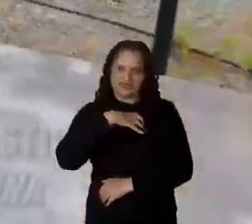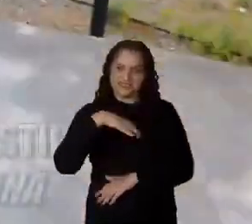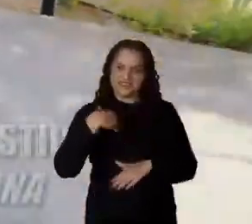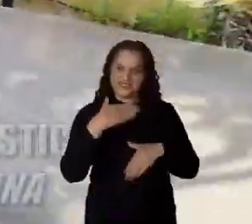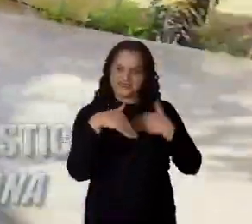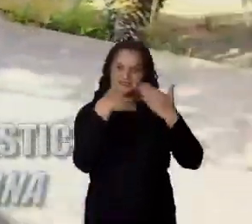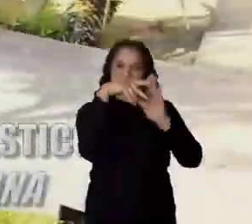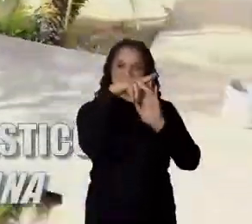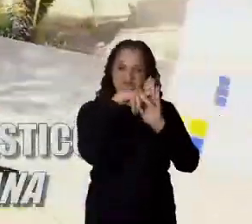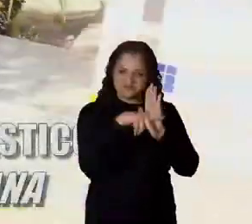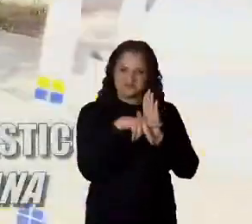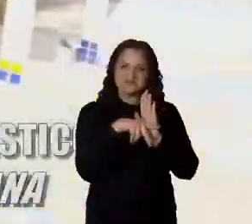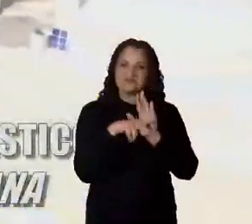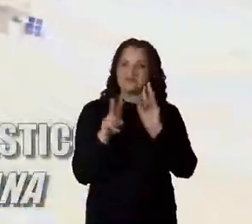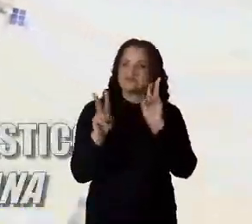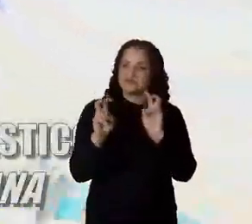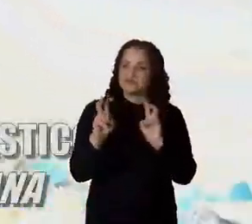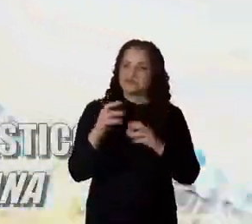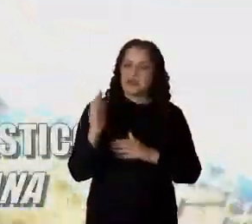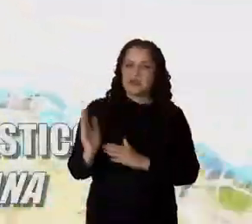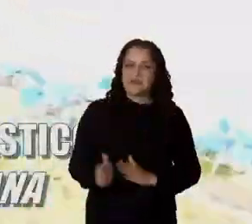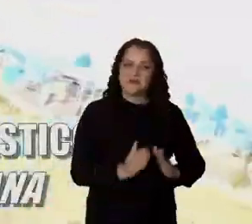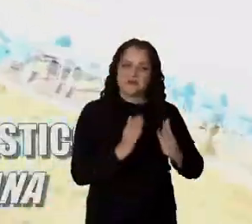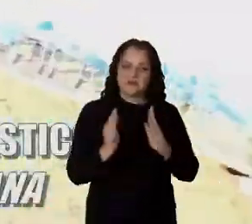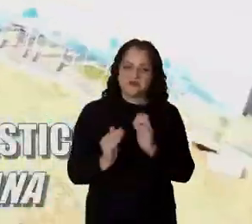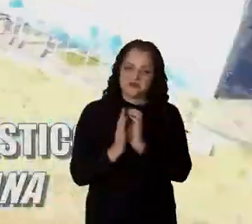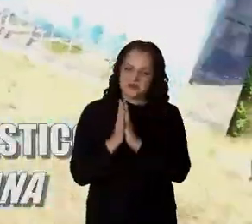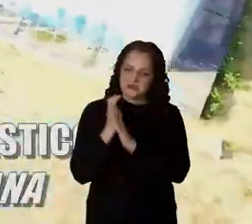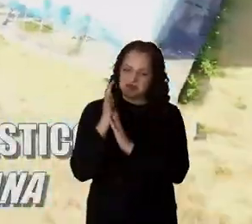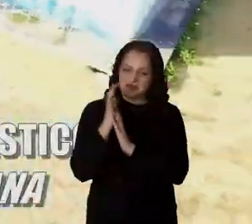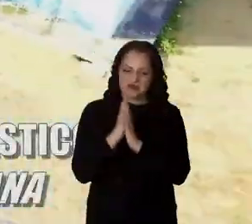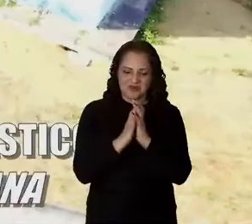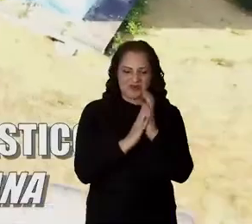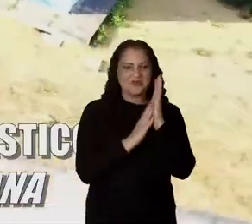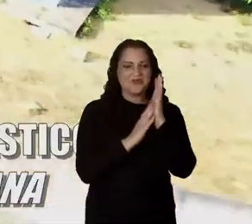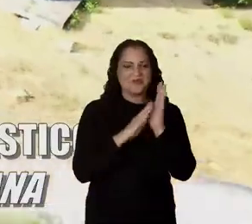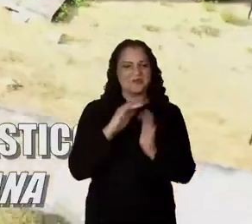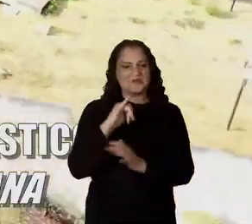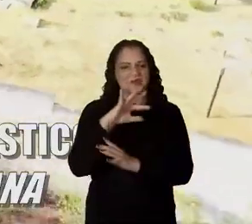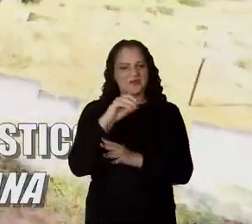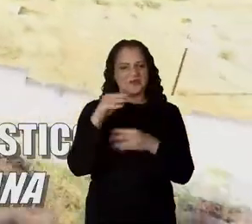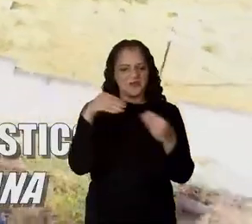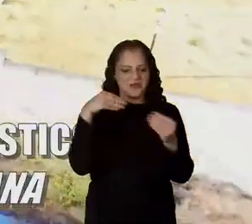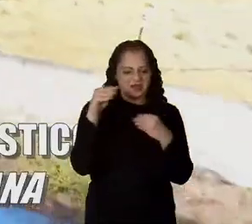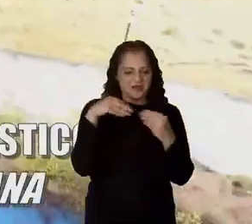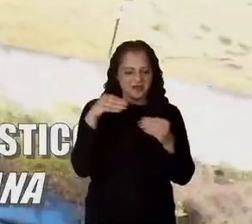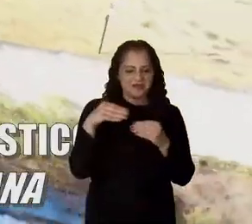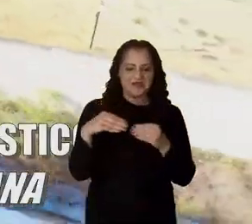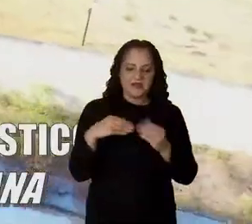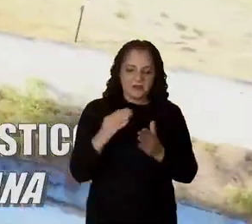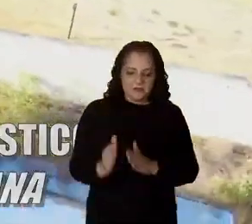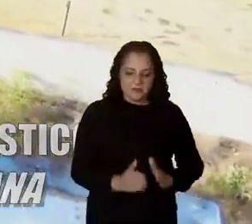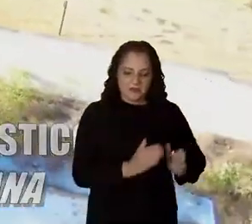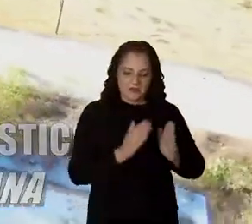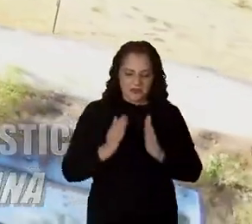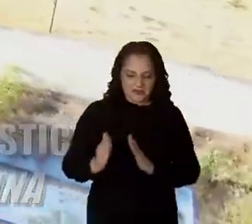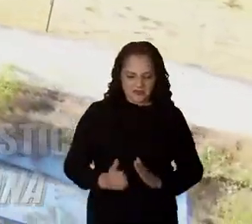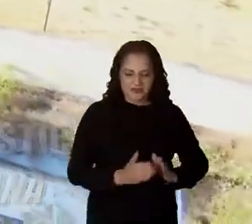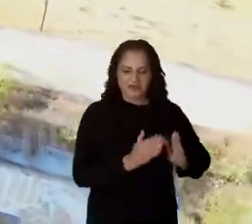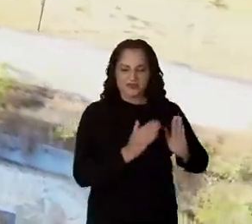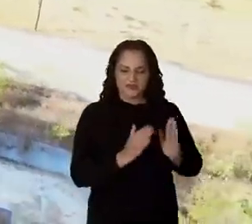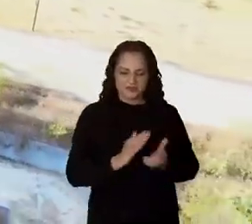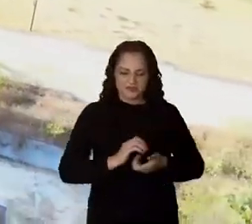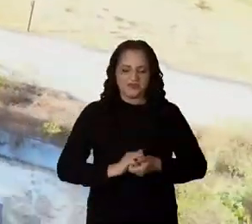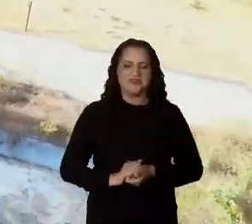desenvolvemos um projeto com o título Produção de Luvas a partir do Bioplástico Produzido através da Agave Sisalana, pensando nas ODS